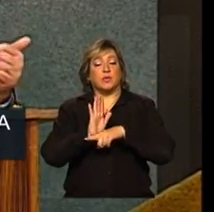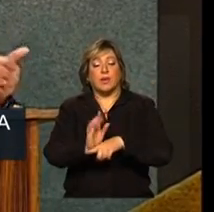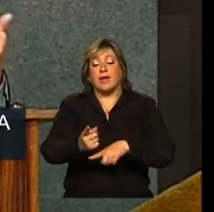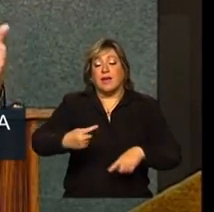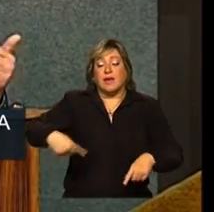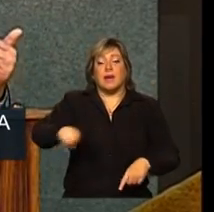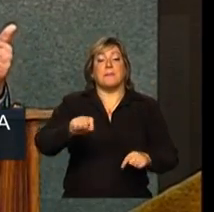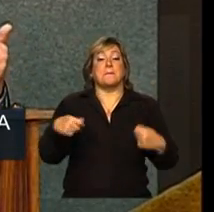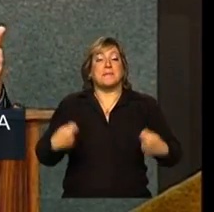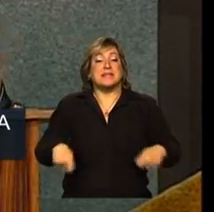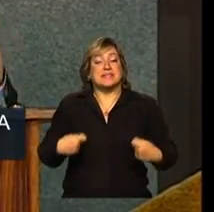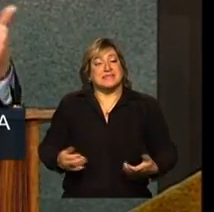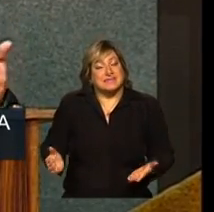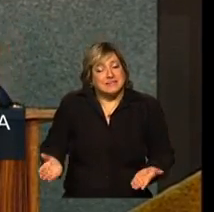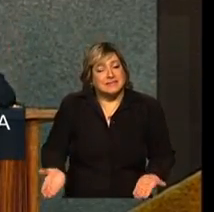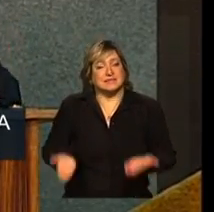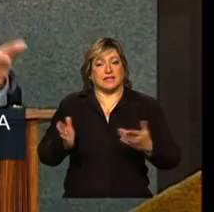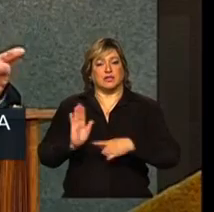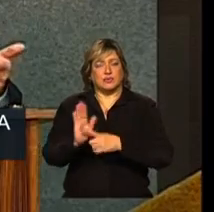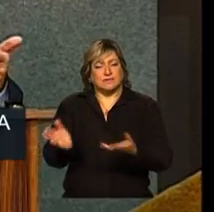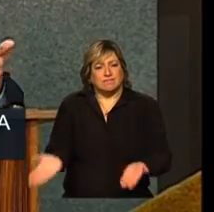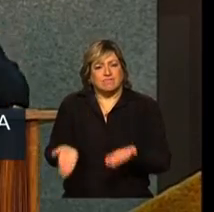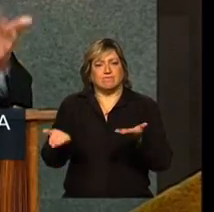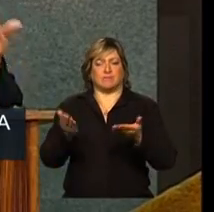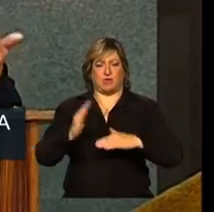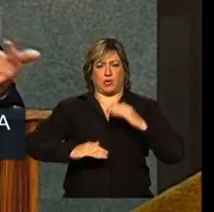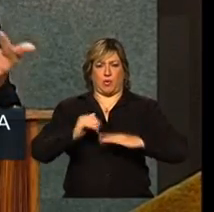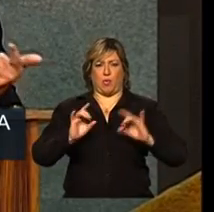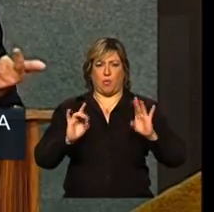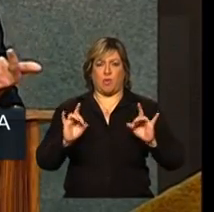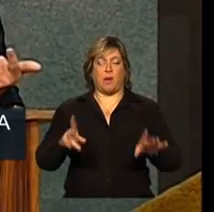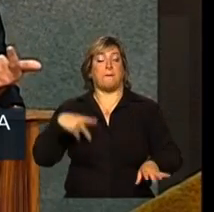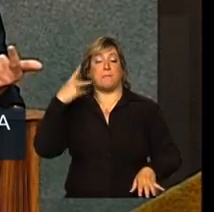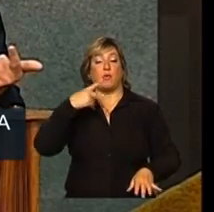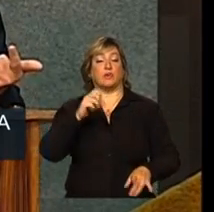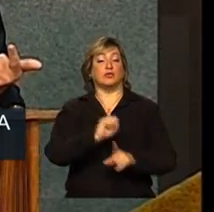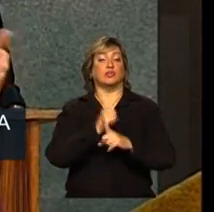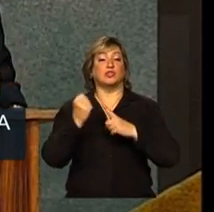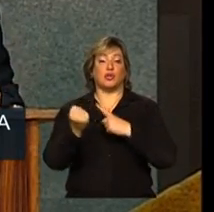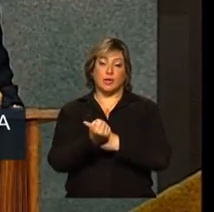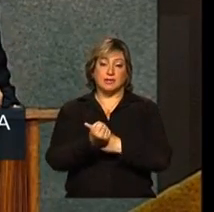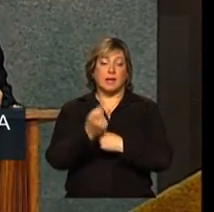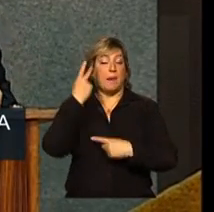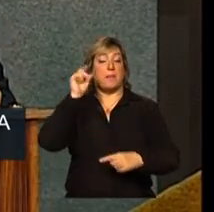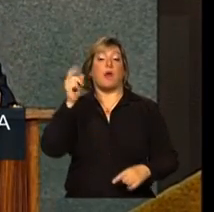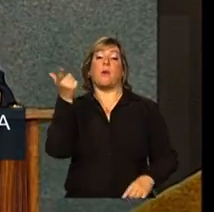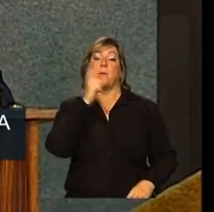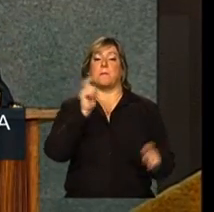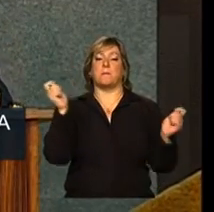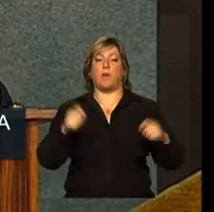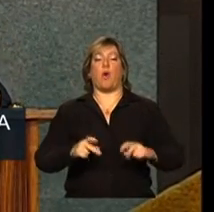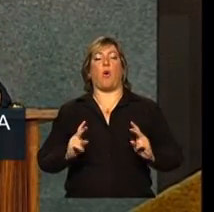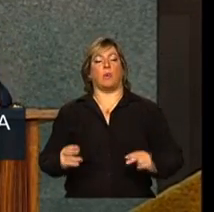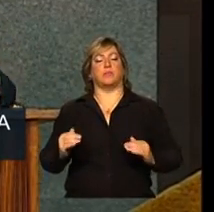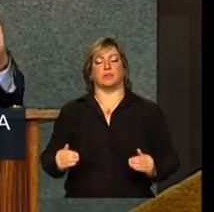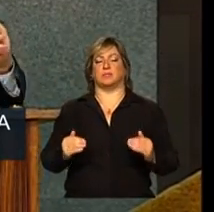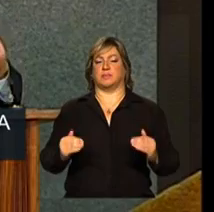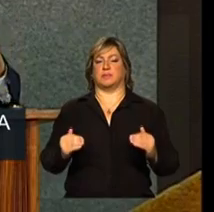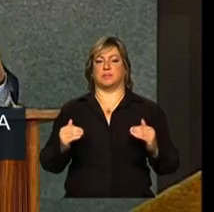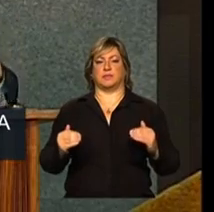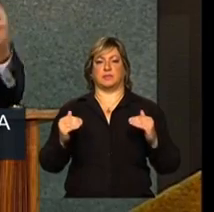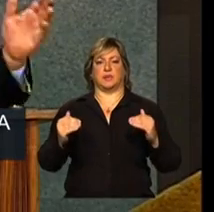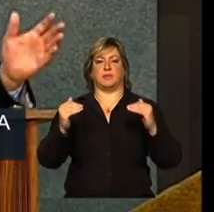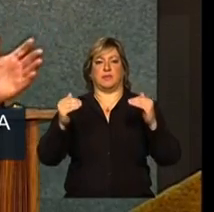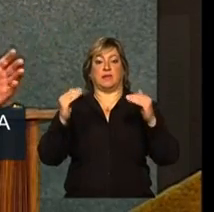que precisam de apoio, de qualificação, de política social, para que possam continuar crescendo, para que